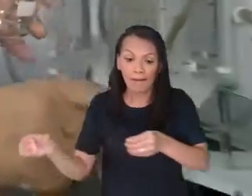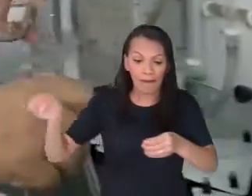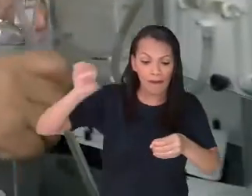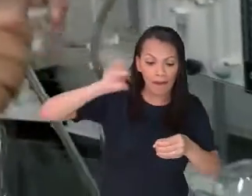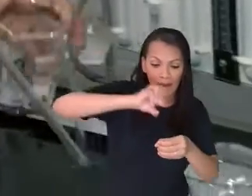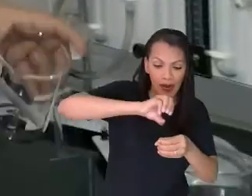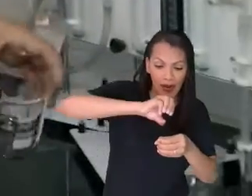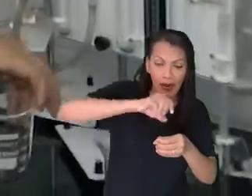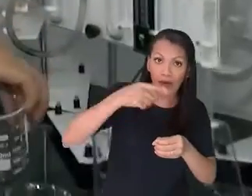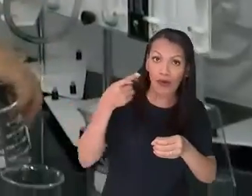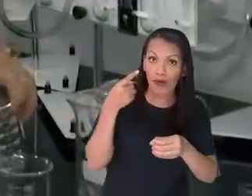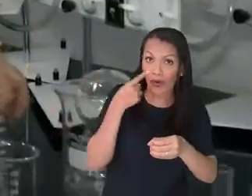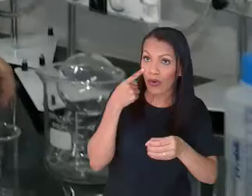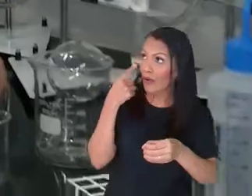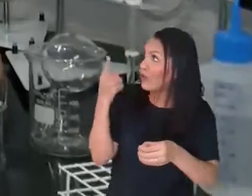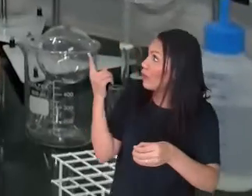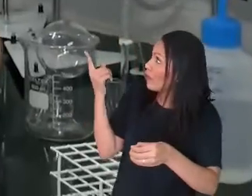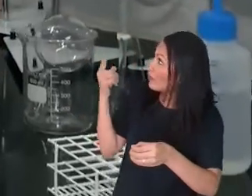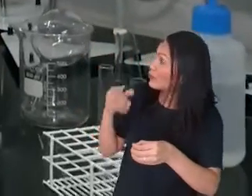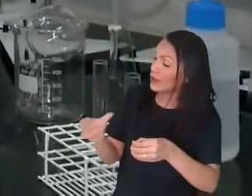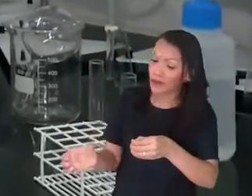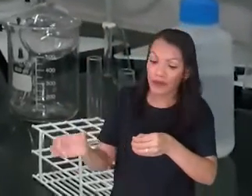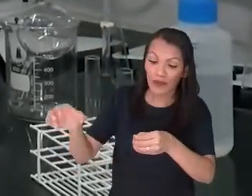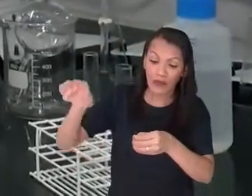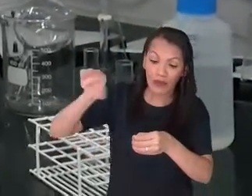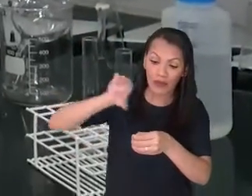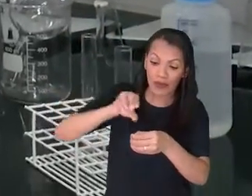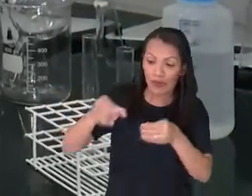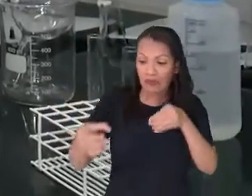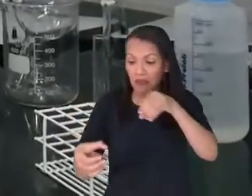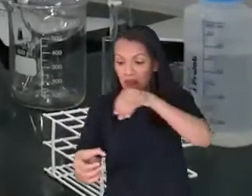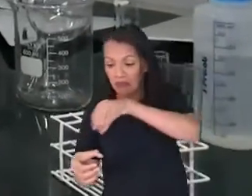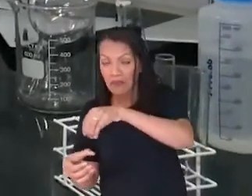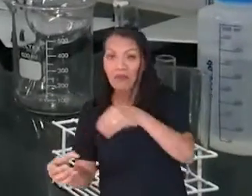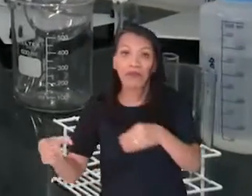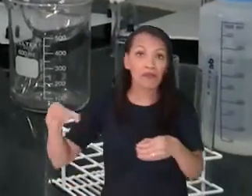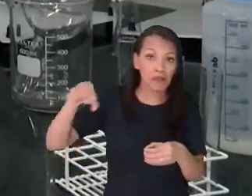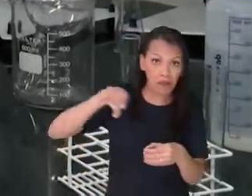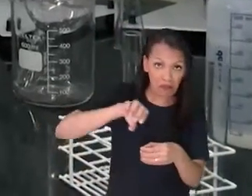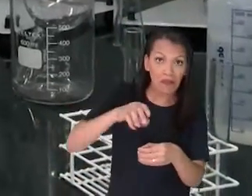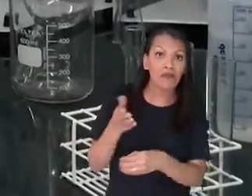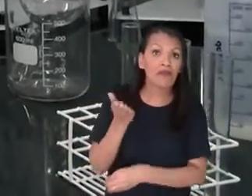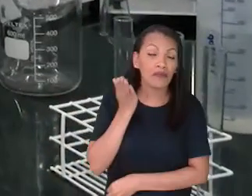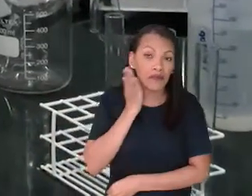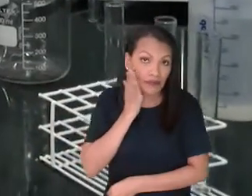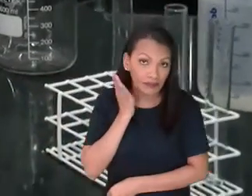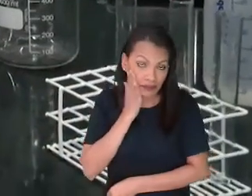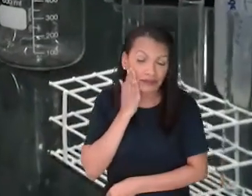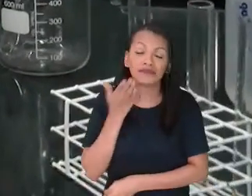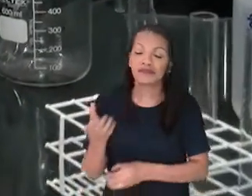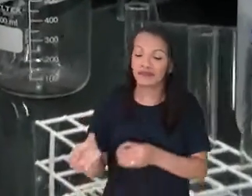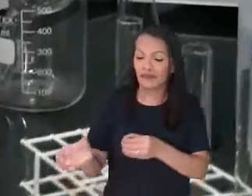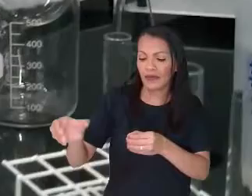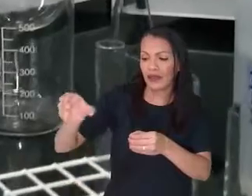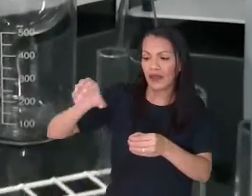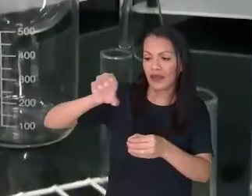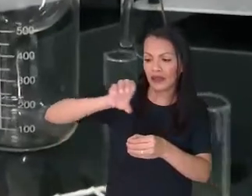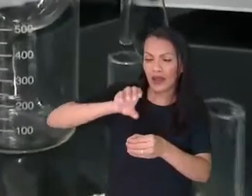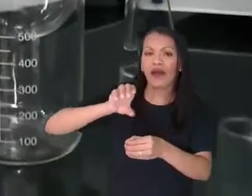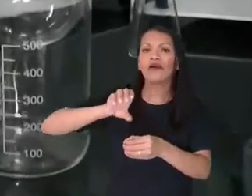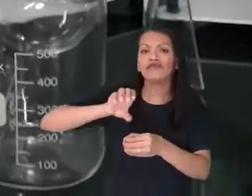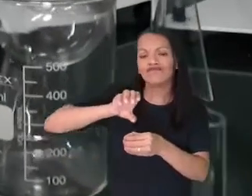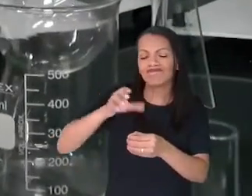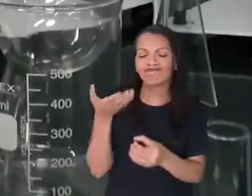vou fazer. Vou botar esse maior aqui e vou pegar o menor. Com o apoio, né? Vou deixar ele